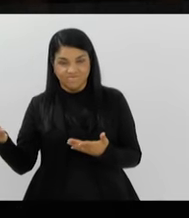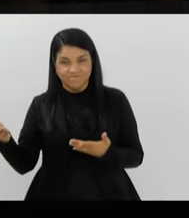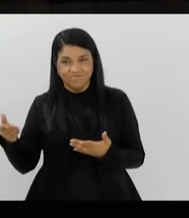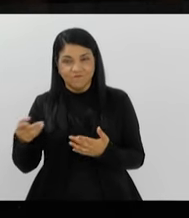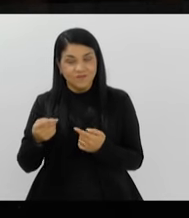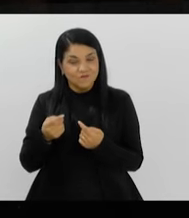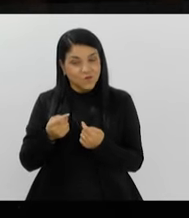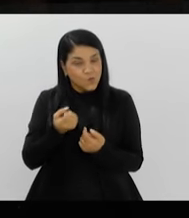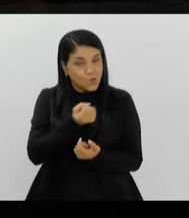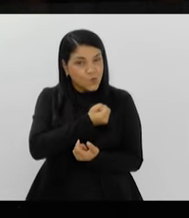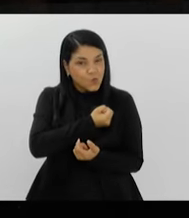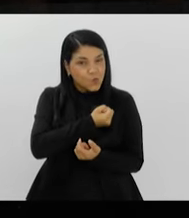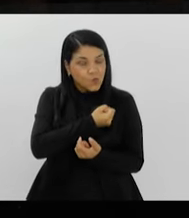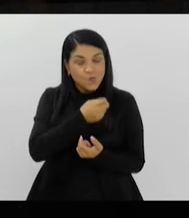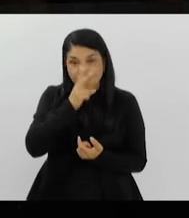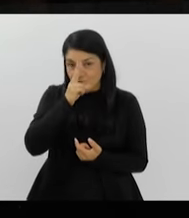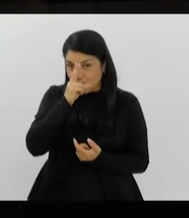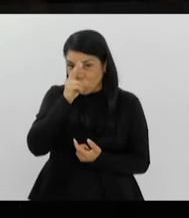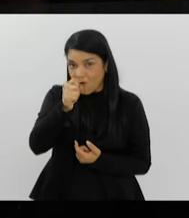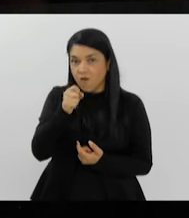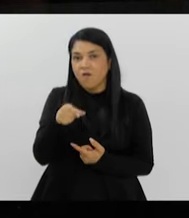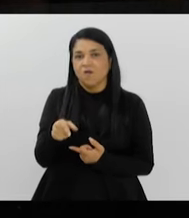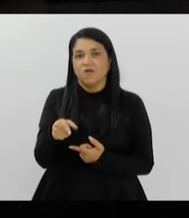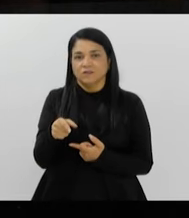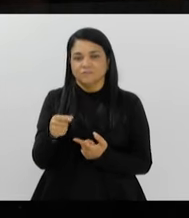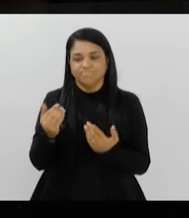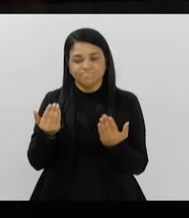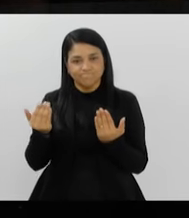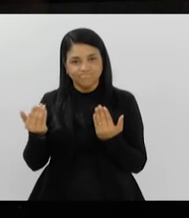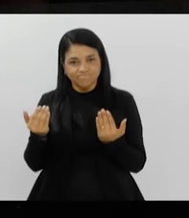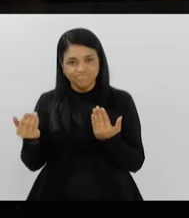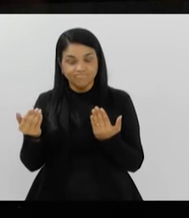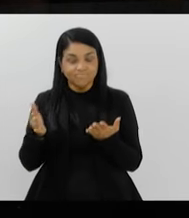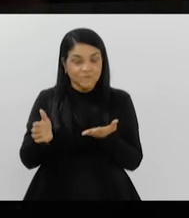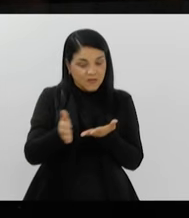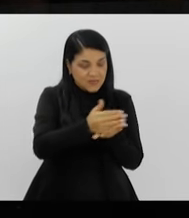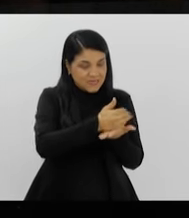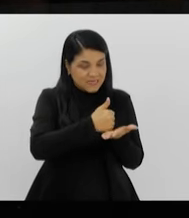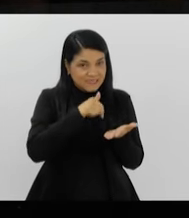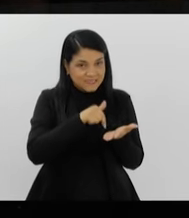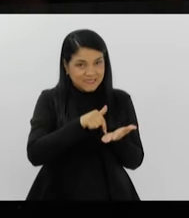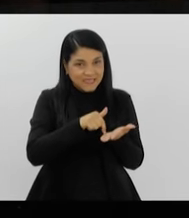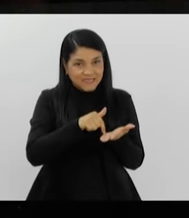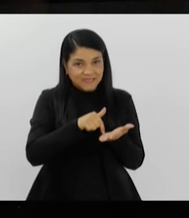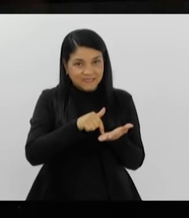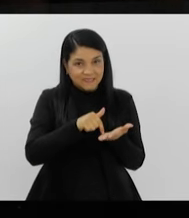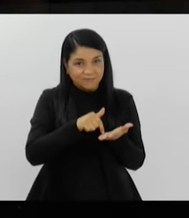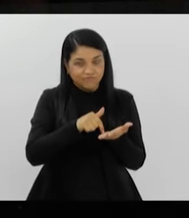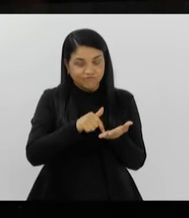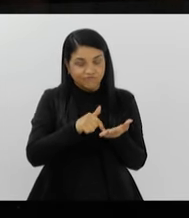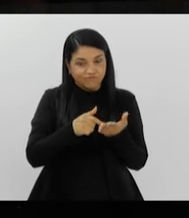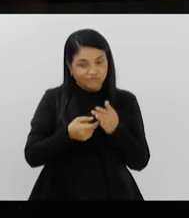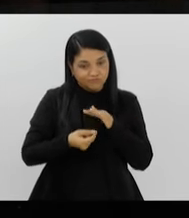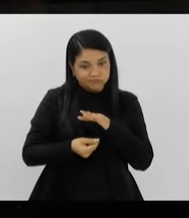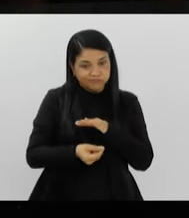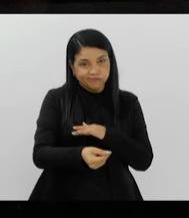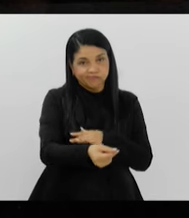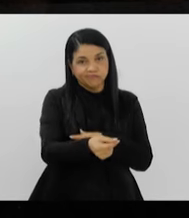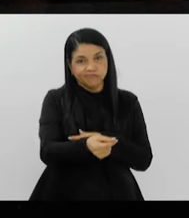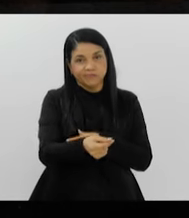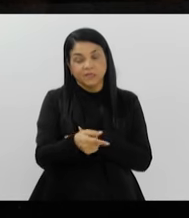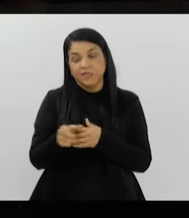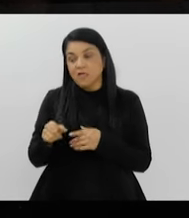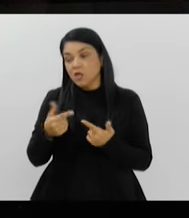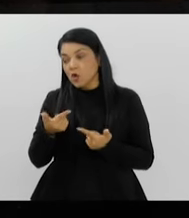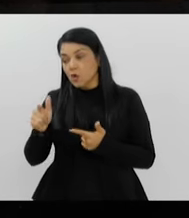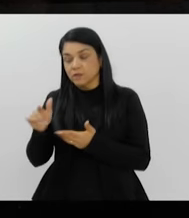É um número muito forte de uma receita que um dia será finita e outra